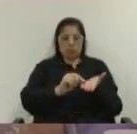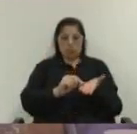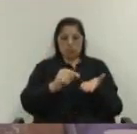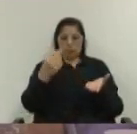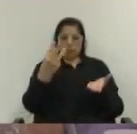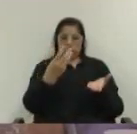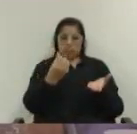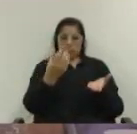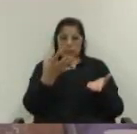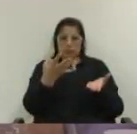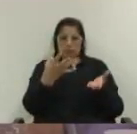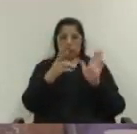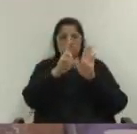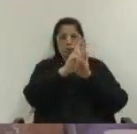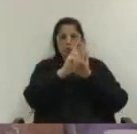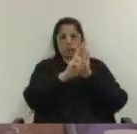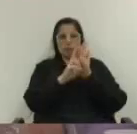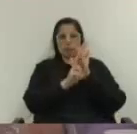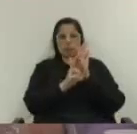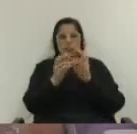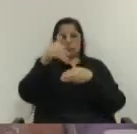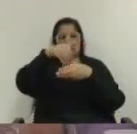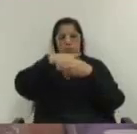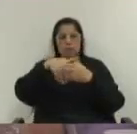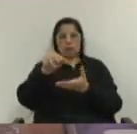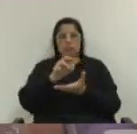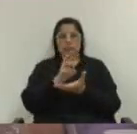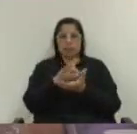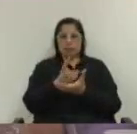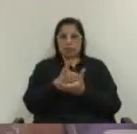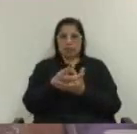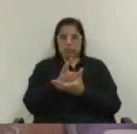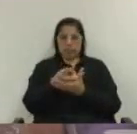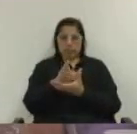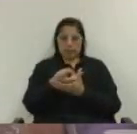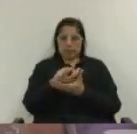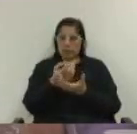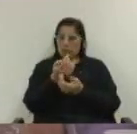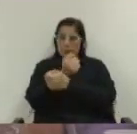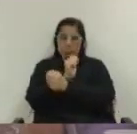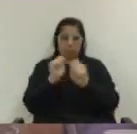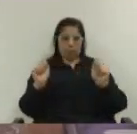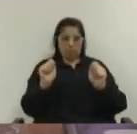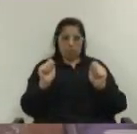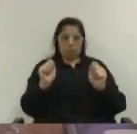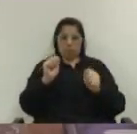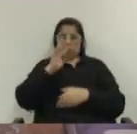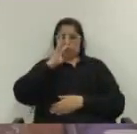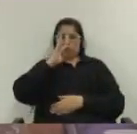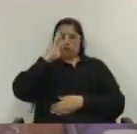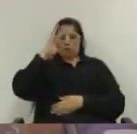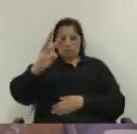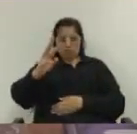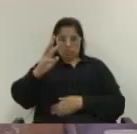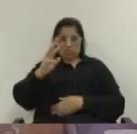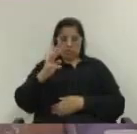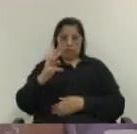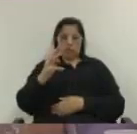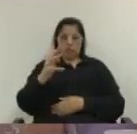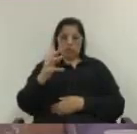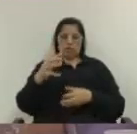do Regimento Interno da Câmara dos Vereadores de Limeira. Impossibilidade de ofensa ao decoro